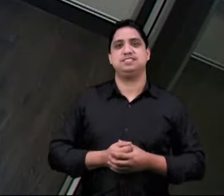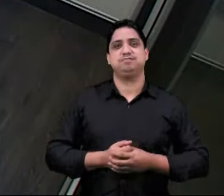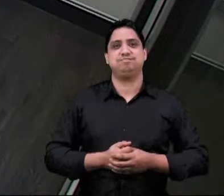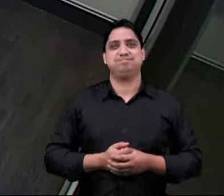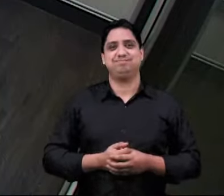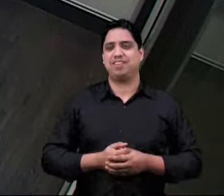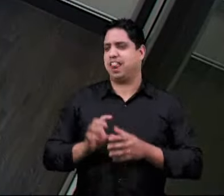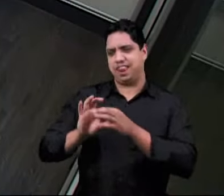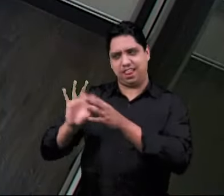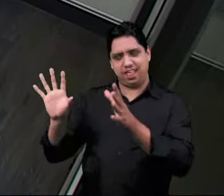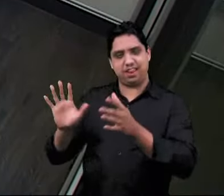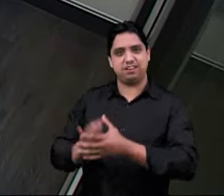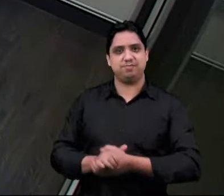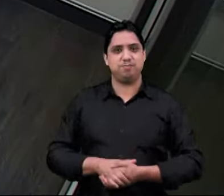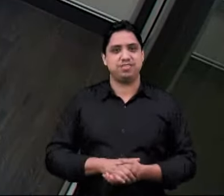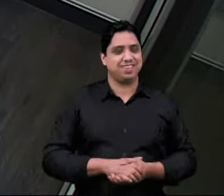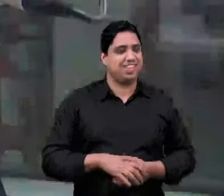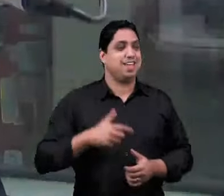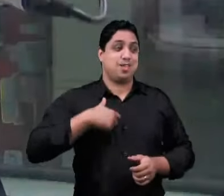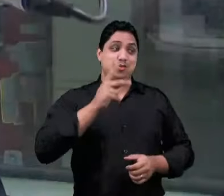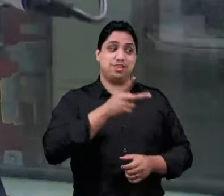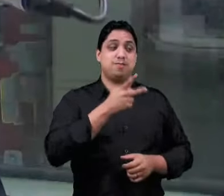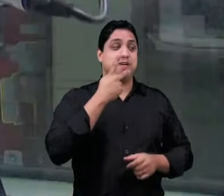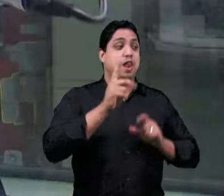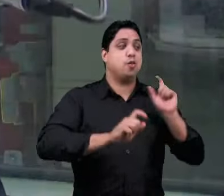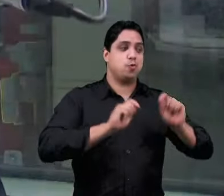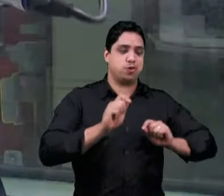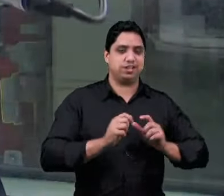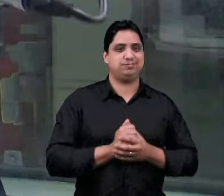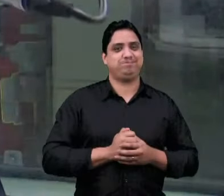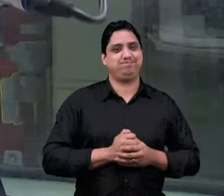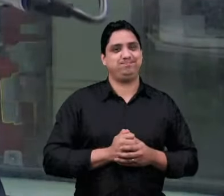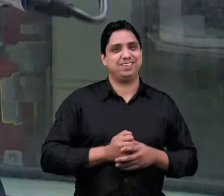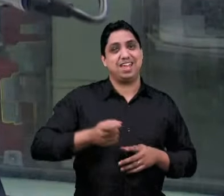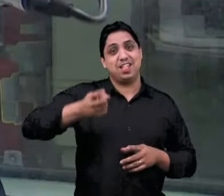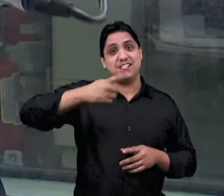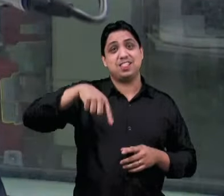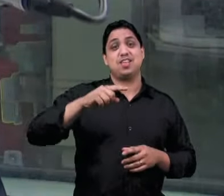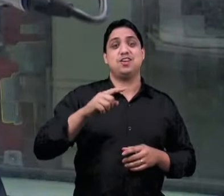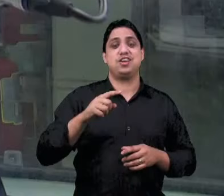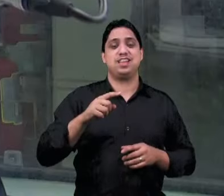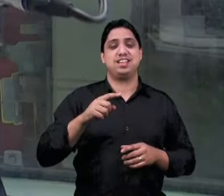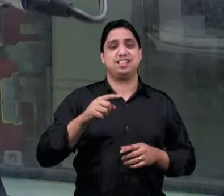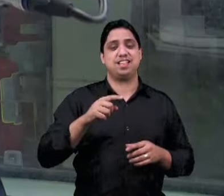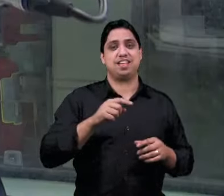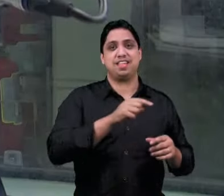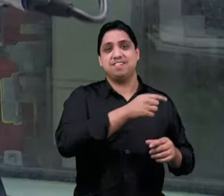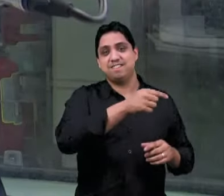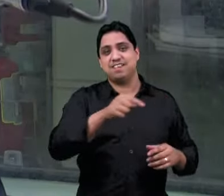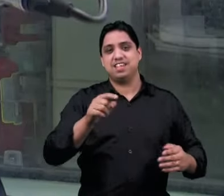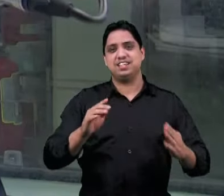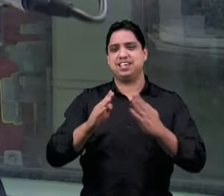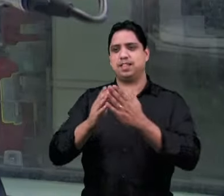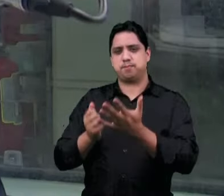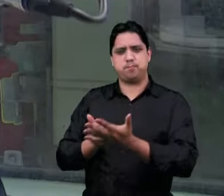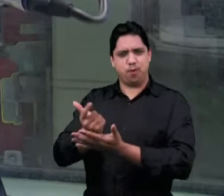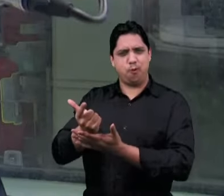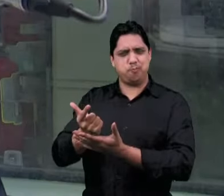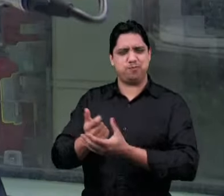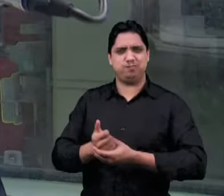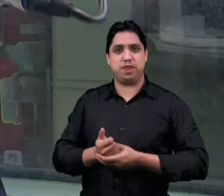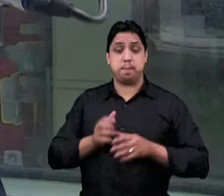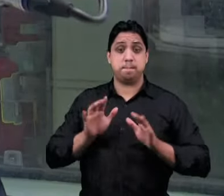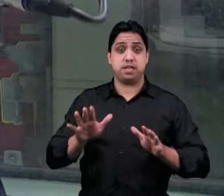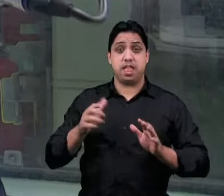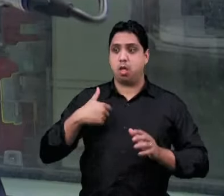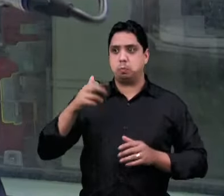fica à vontade. Eu sempre digo que a gente sai de casa para comprar alguma coisa, mas eu